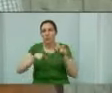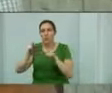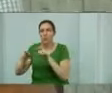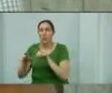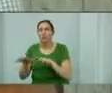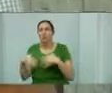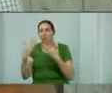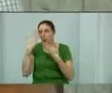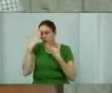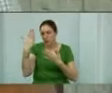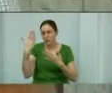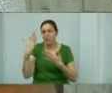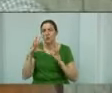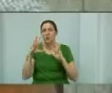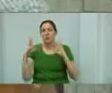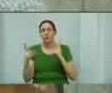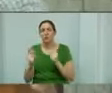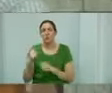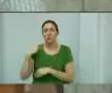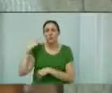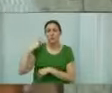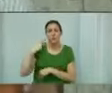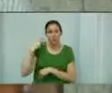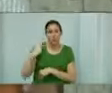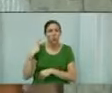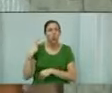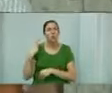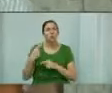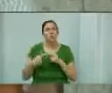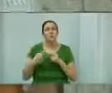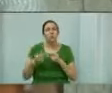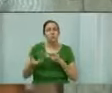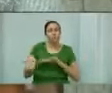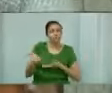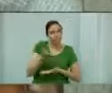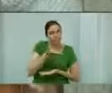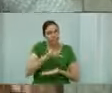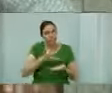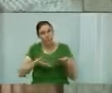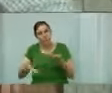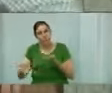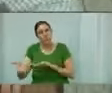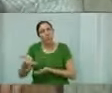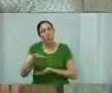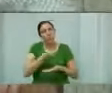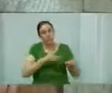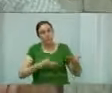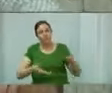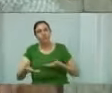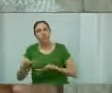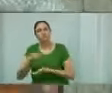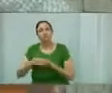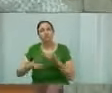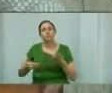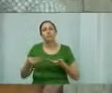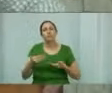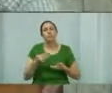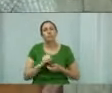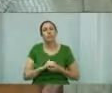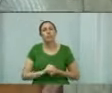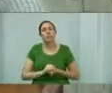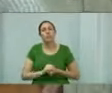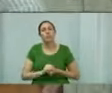que têm nos tratado de uma forma muito, muito rápida, célere, entendendo que os